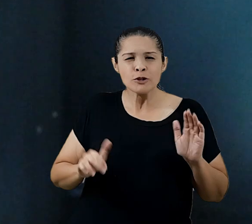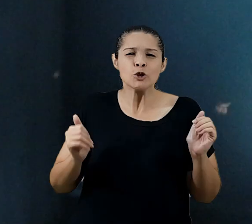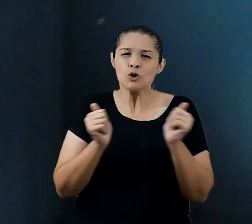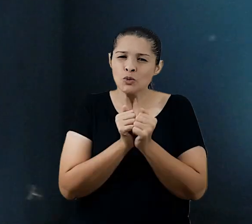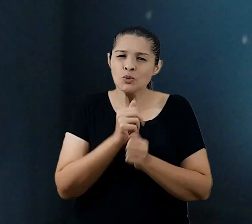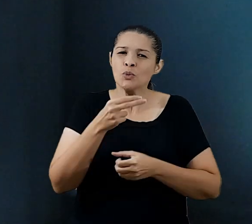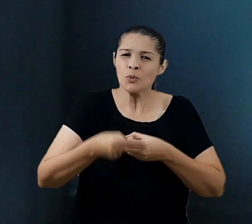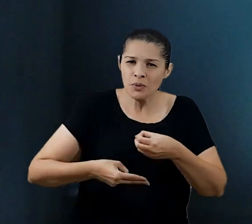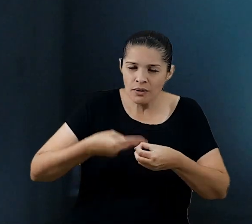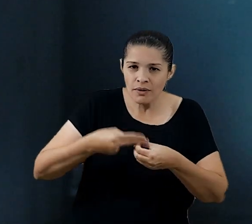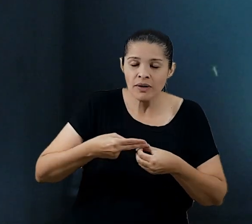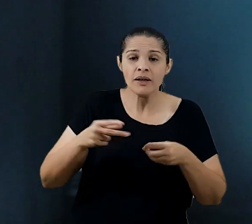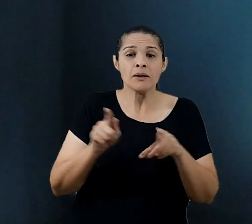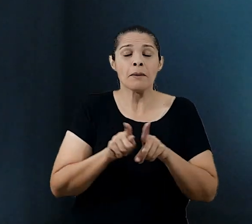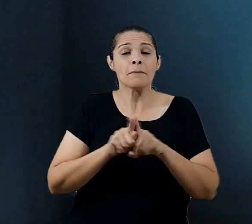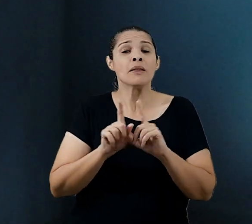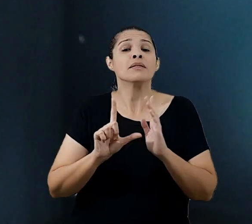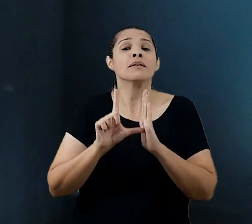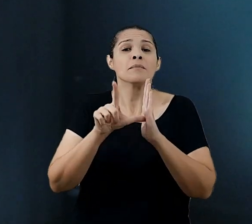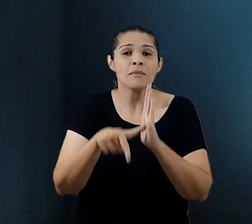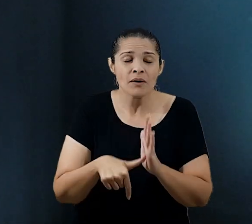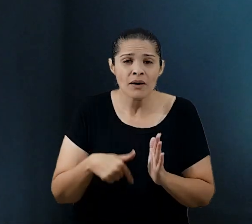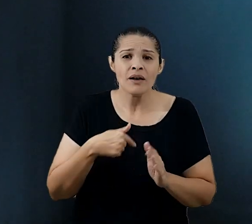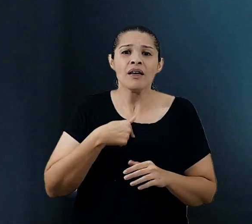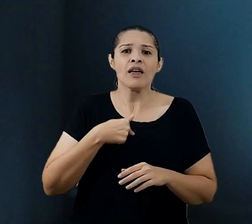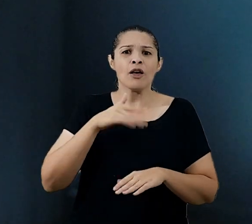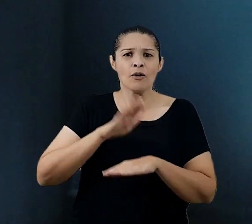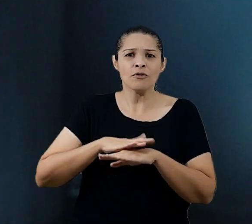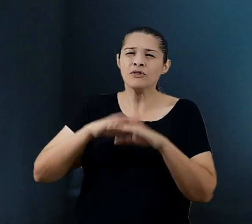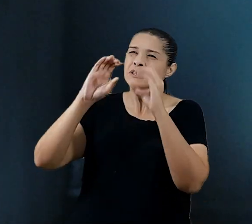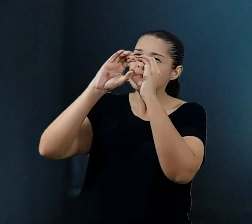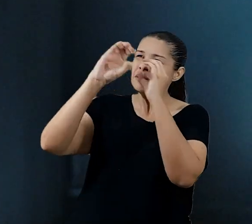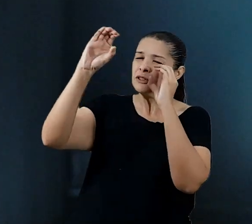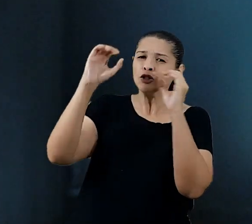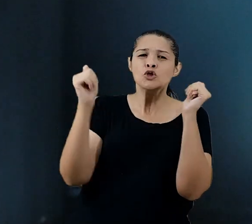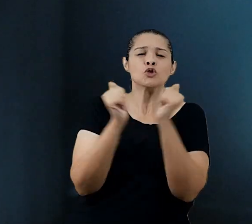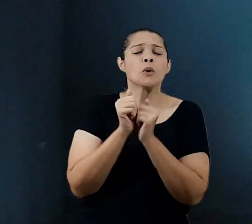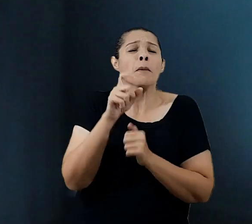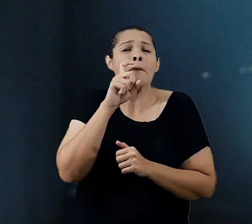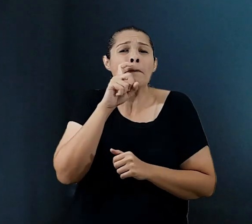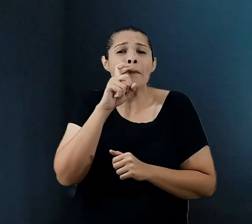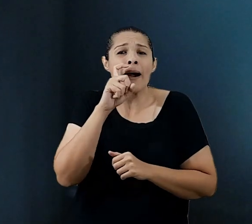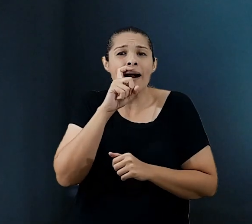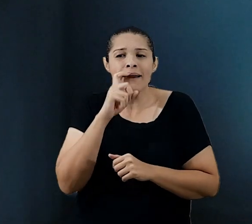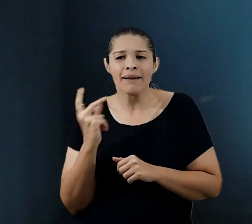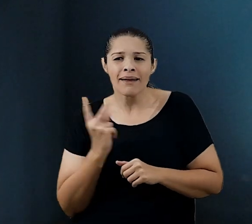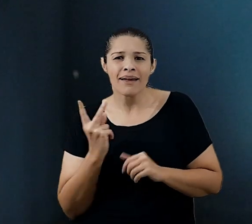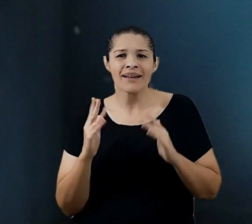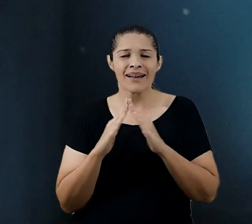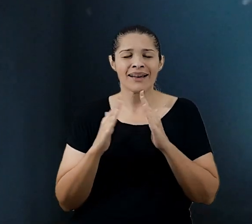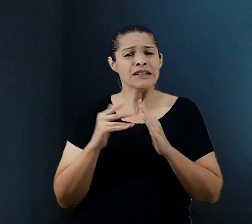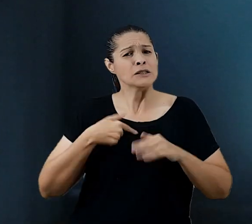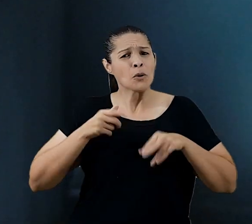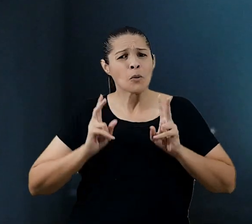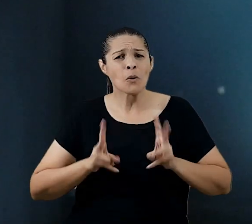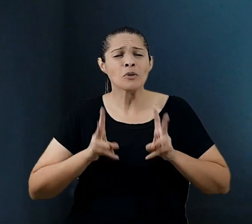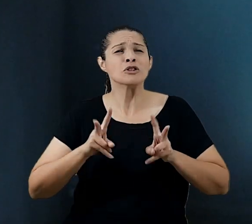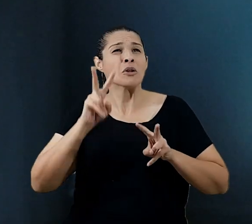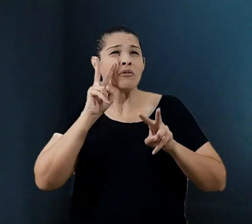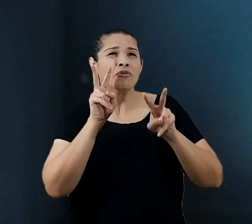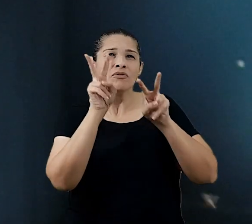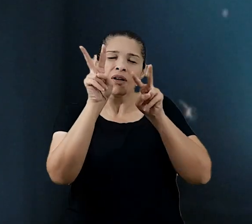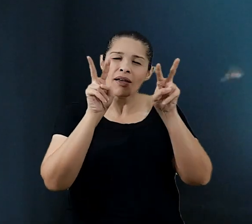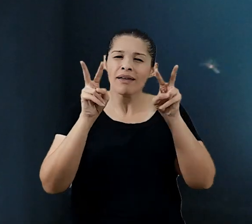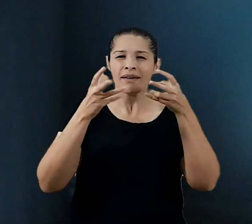Unesp, como também depois que eu fiz o meu telescópio junto com meu pai. E aí eu continuei nisso, de sempre ver os astros, querer